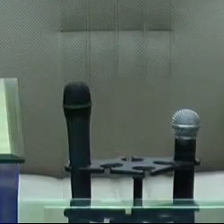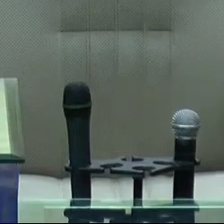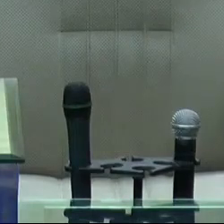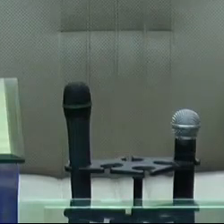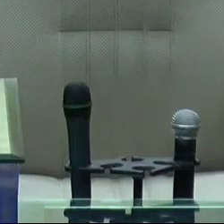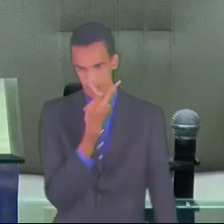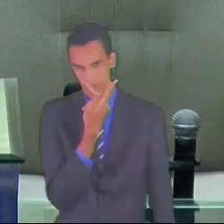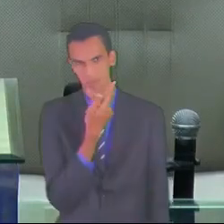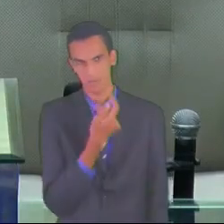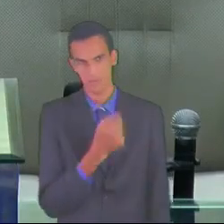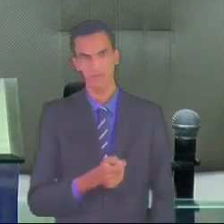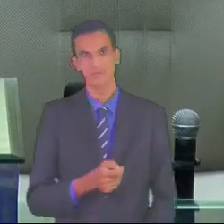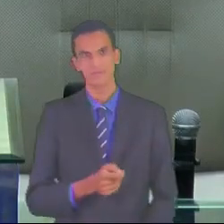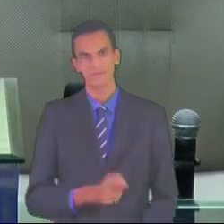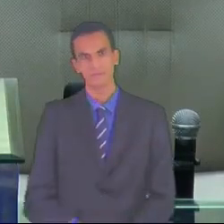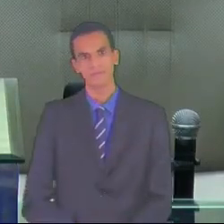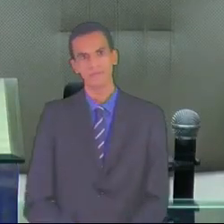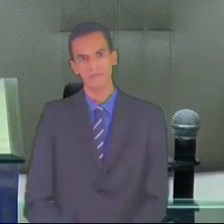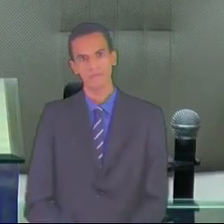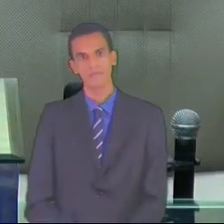acontece. Glória a Deus.